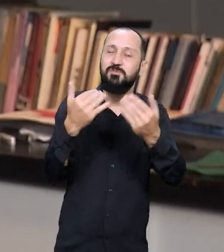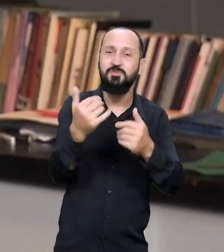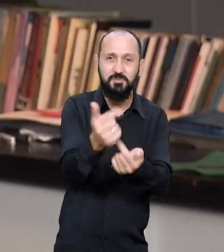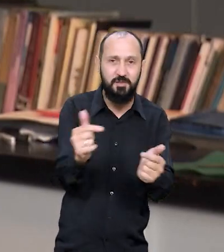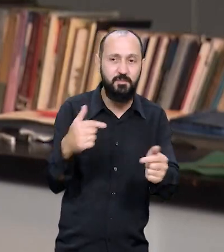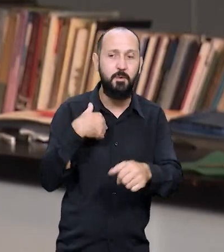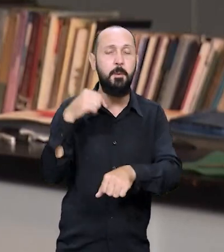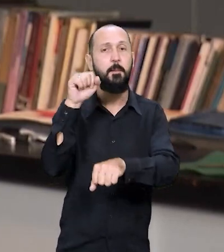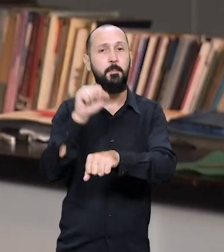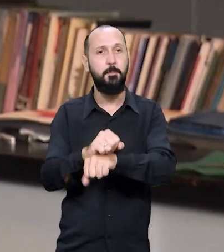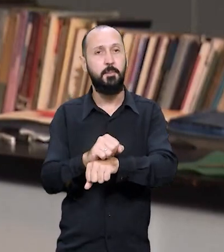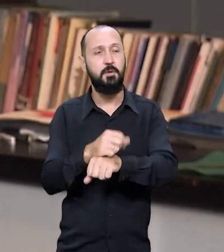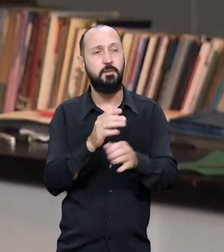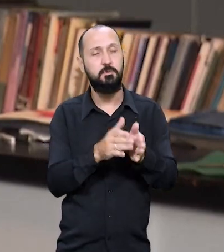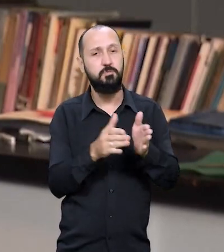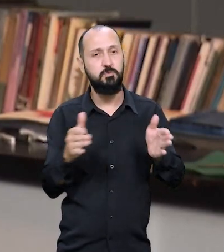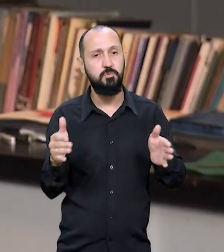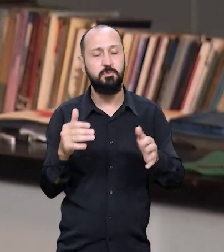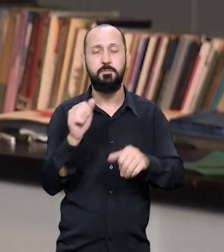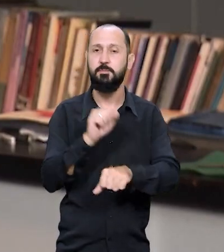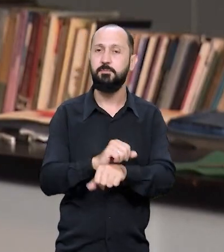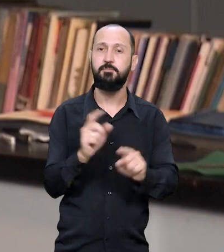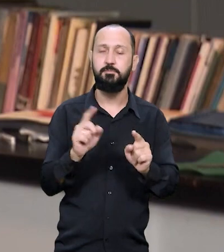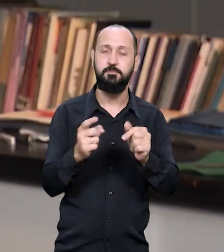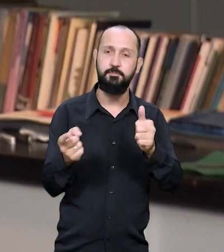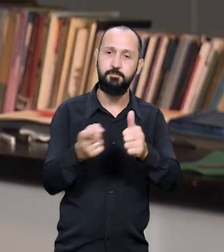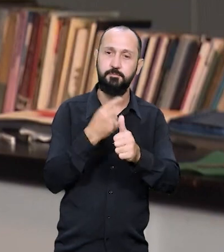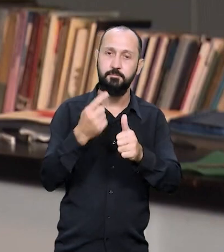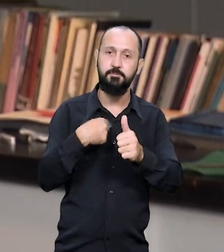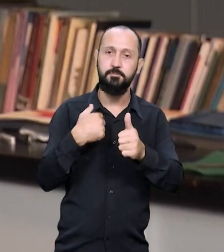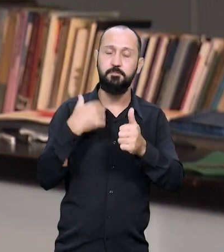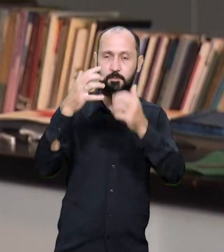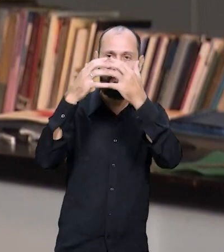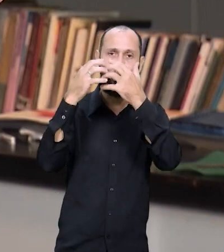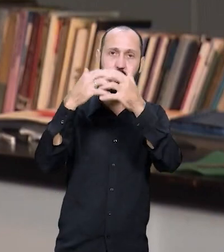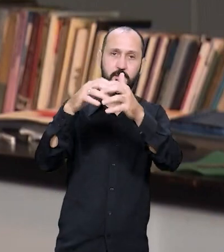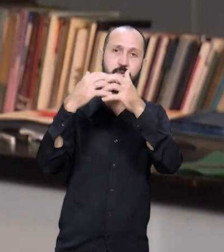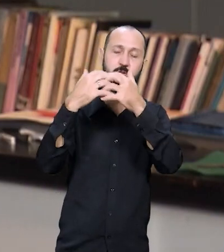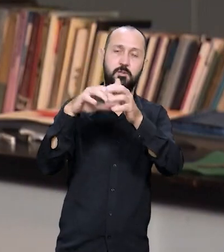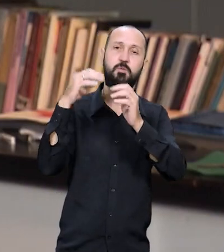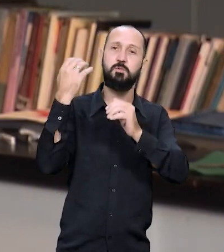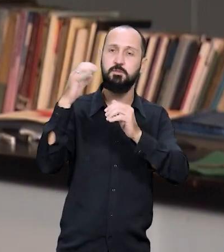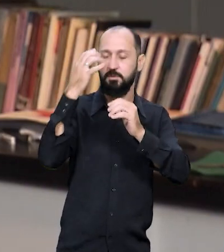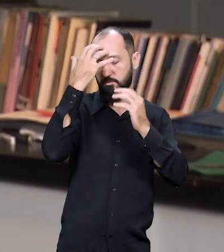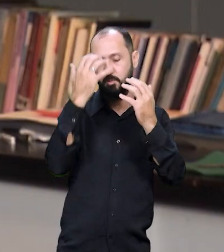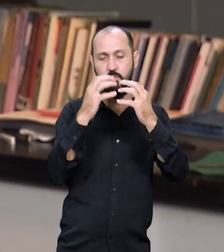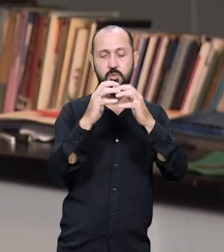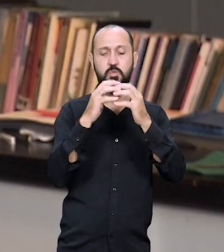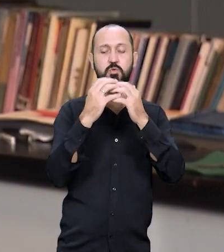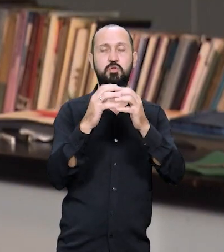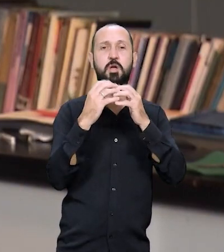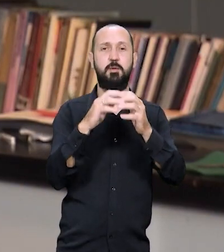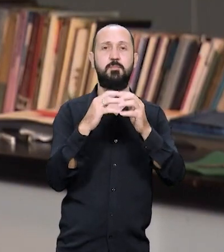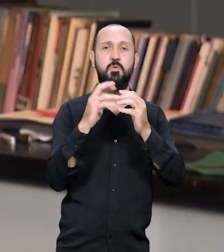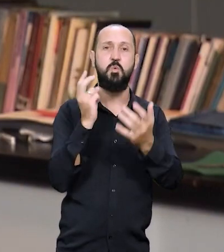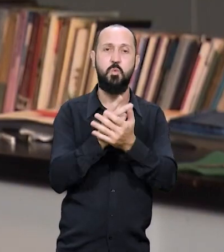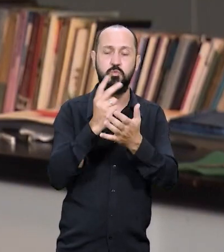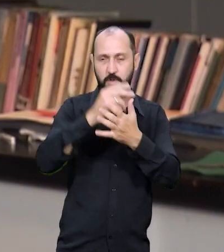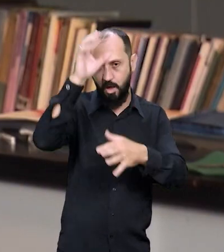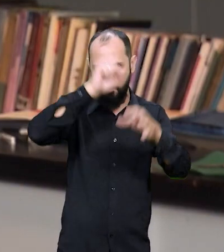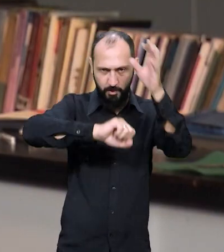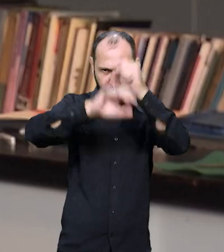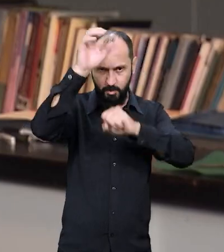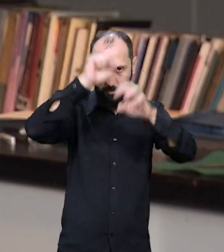Não existe isso. Eu parei no tempo do espaço, não existe. Primeiro, pela neurociência, o cérebro da pessoa continua